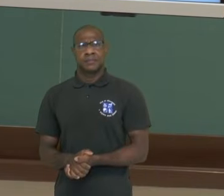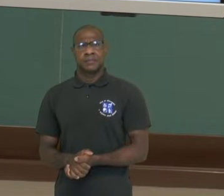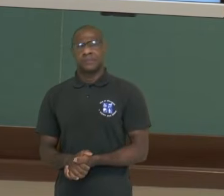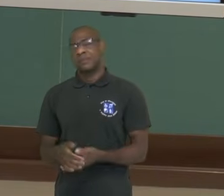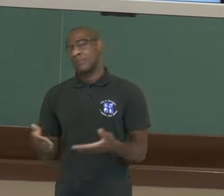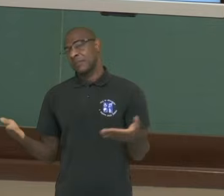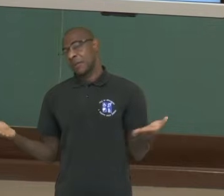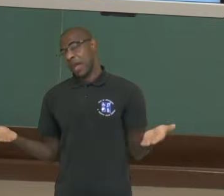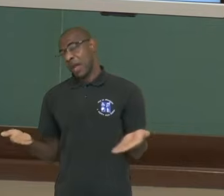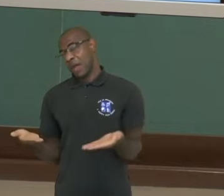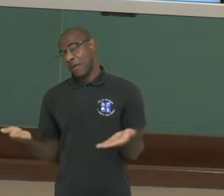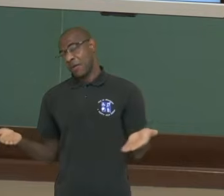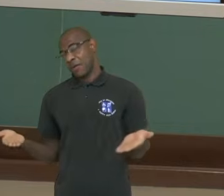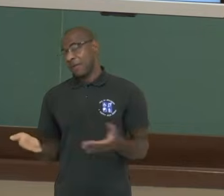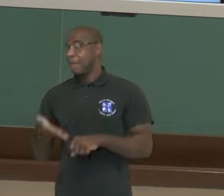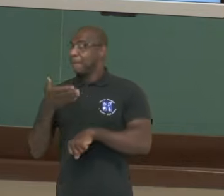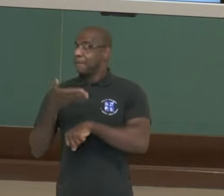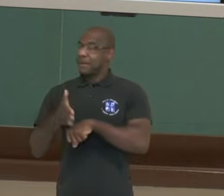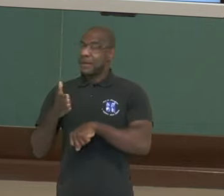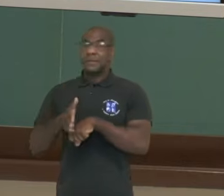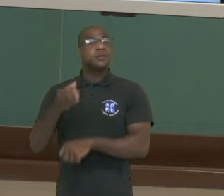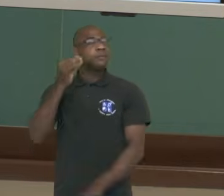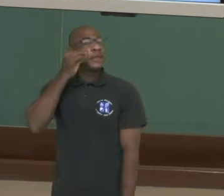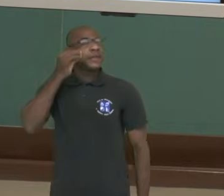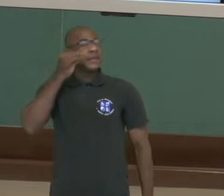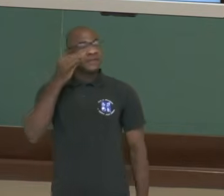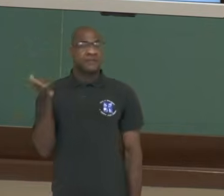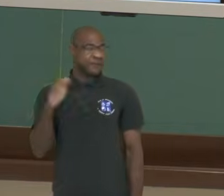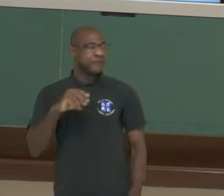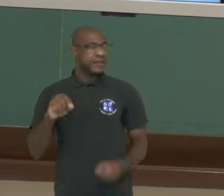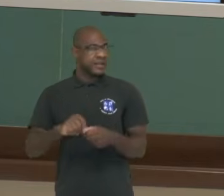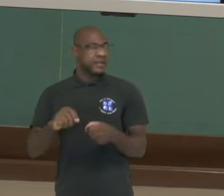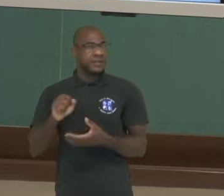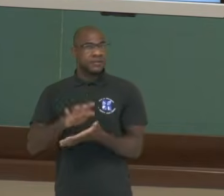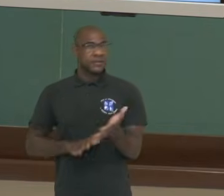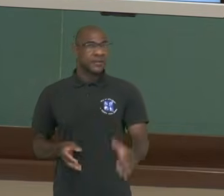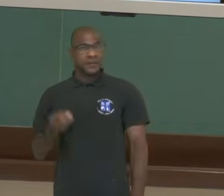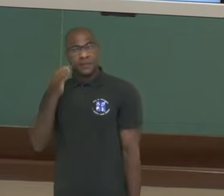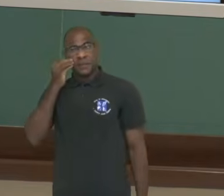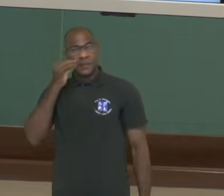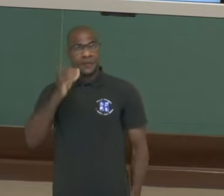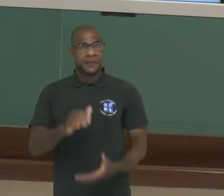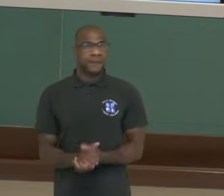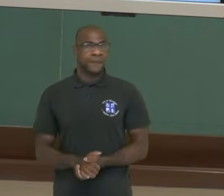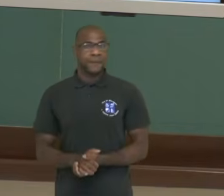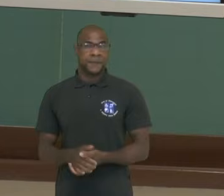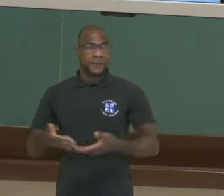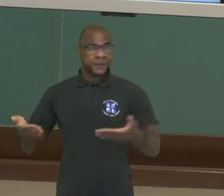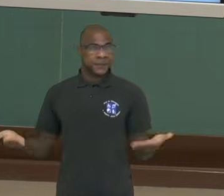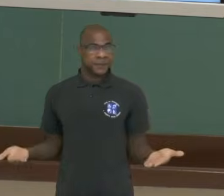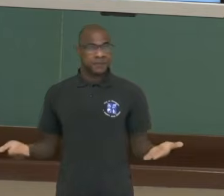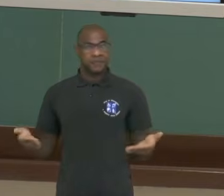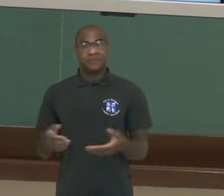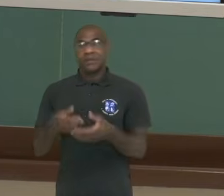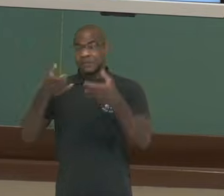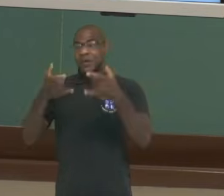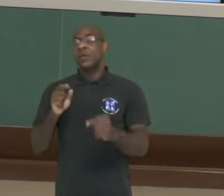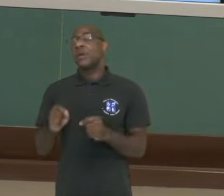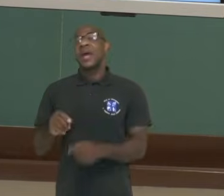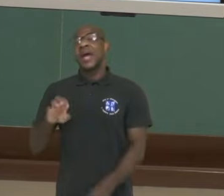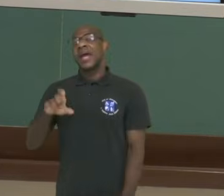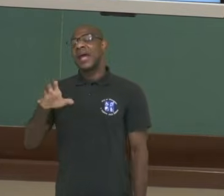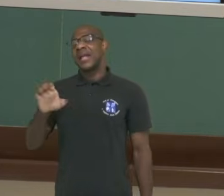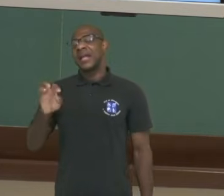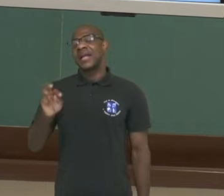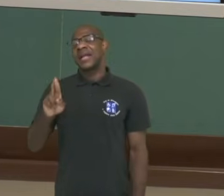Bora agora fazer uma experiência, vamos fazer uma atividade, vamos ver um pouquinho sobre eletrização e a gente vai